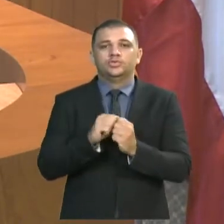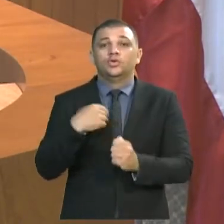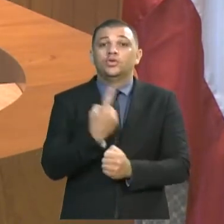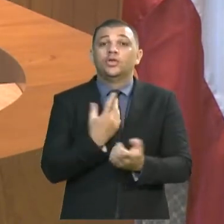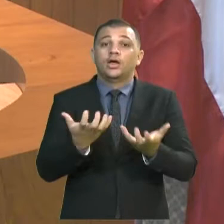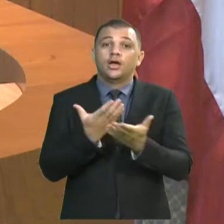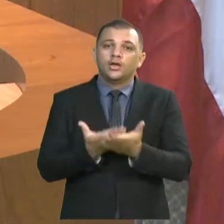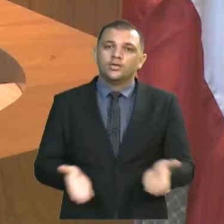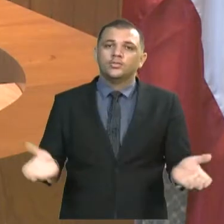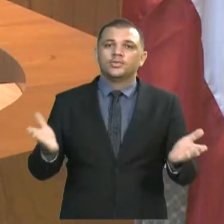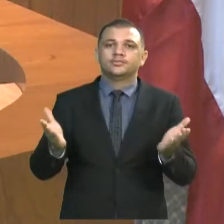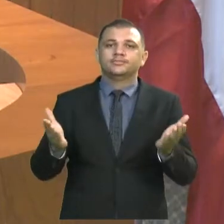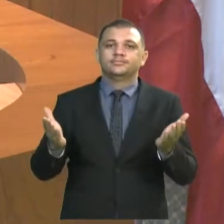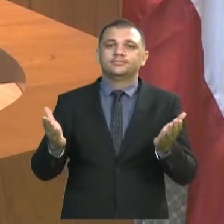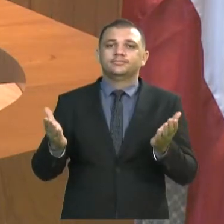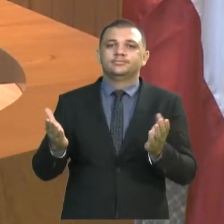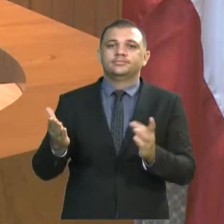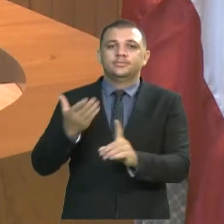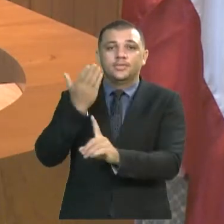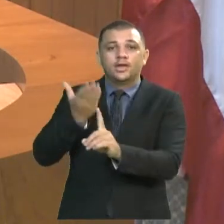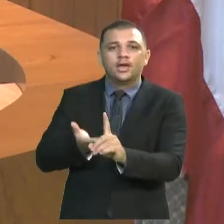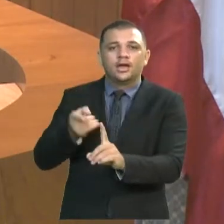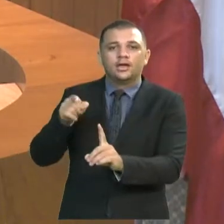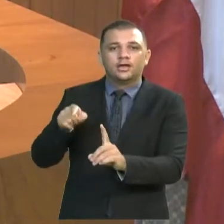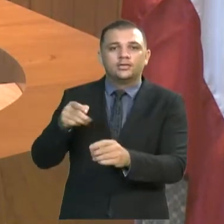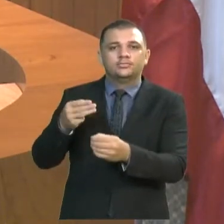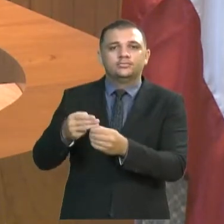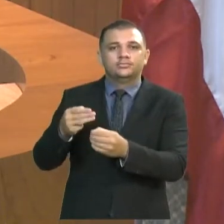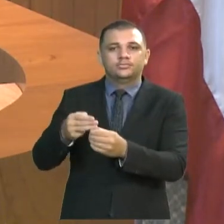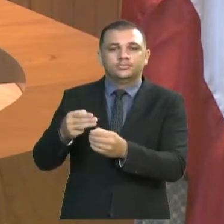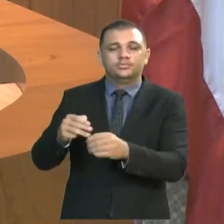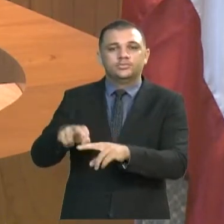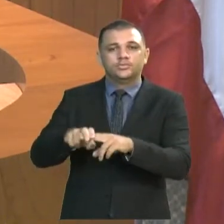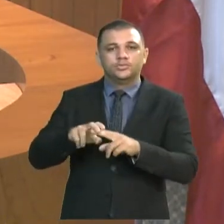aquele município com a nossa presença,